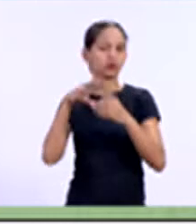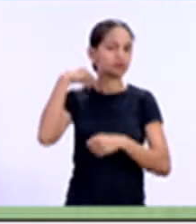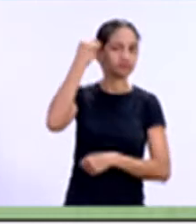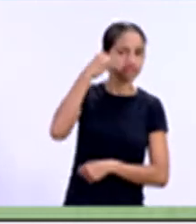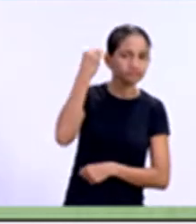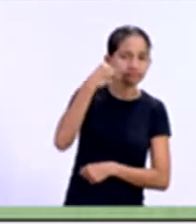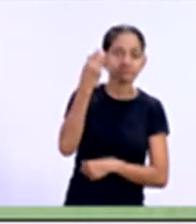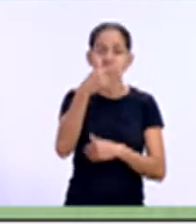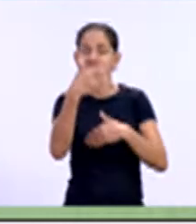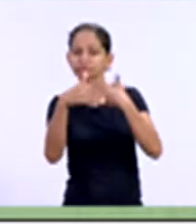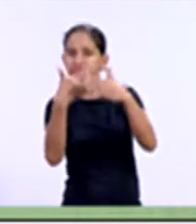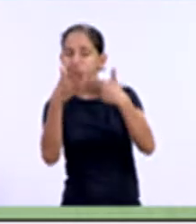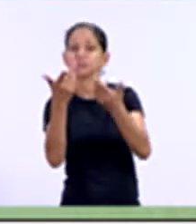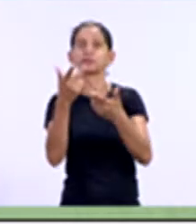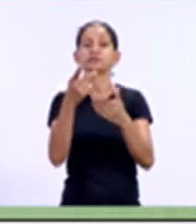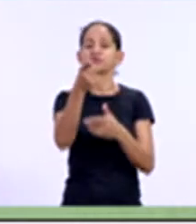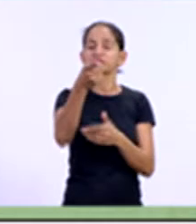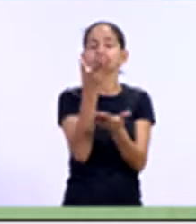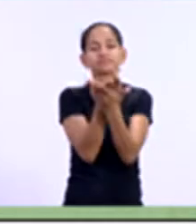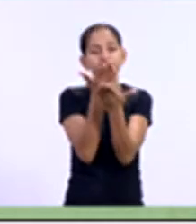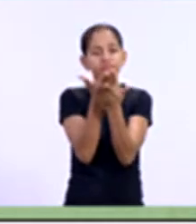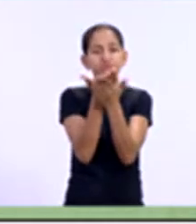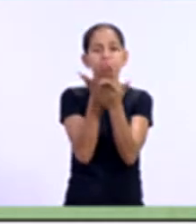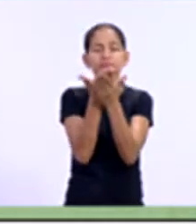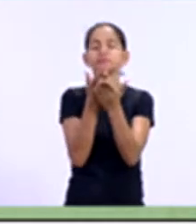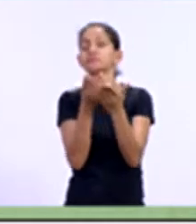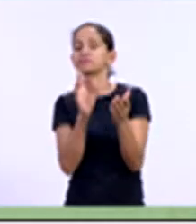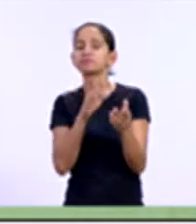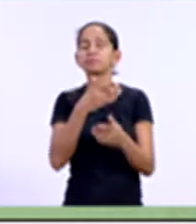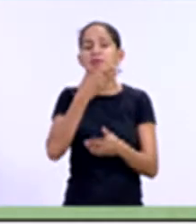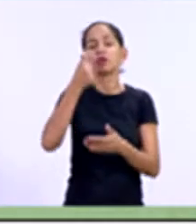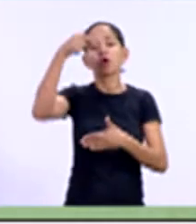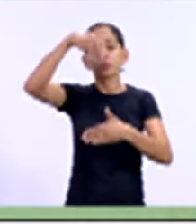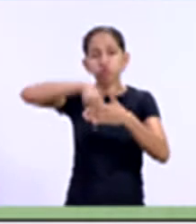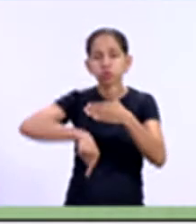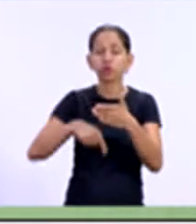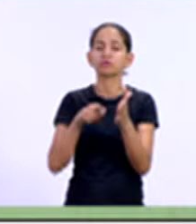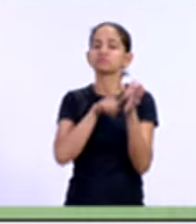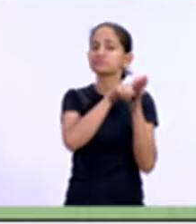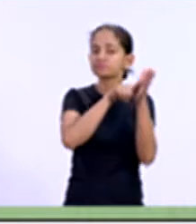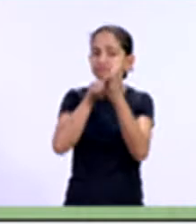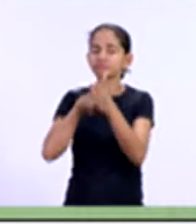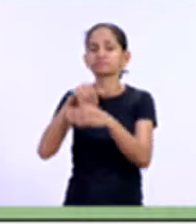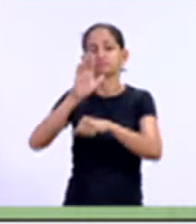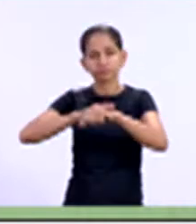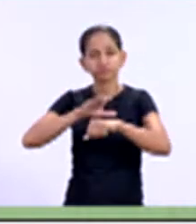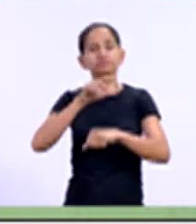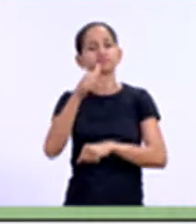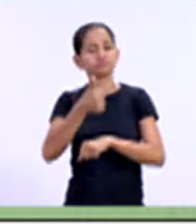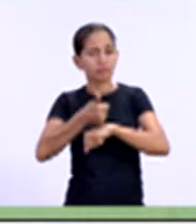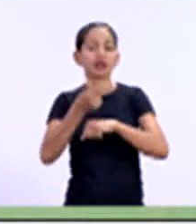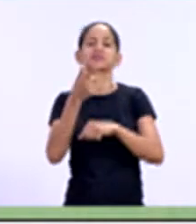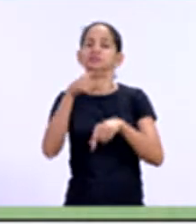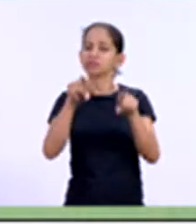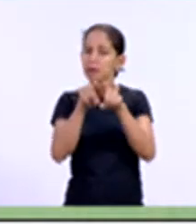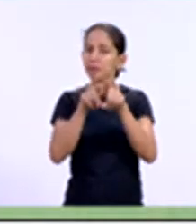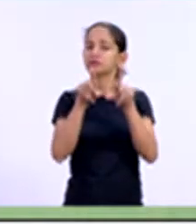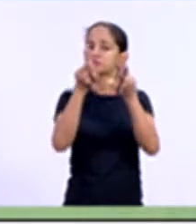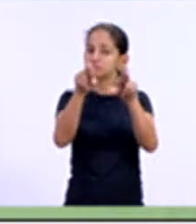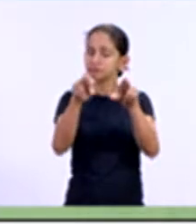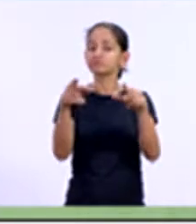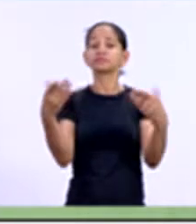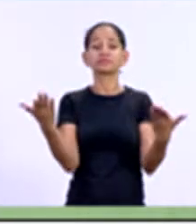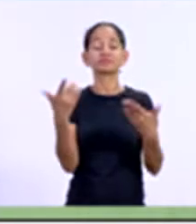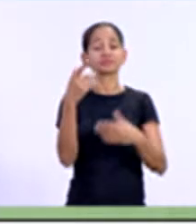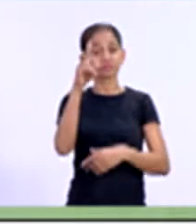experiência do estudante na educação, interação e aprendizagem. Olha só, nossa contribuição